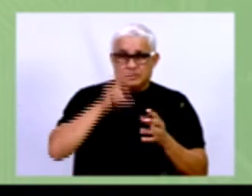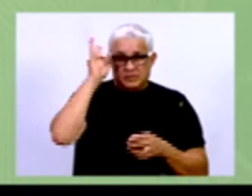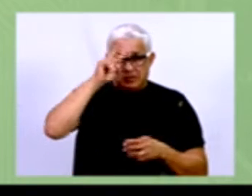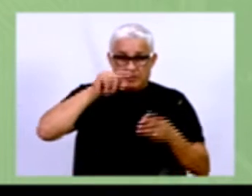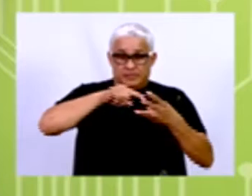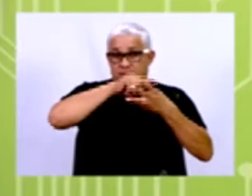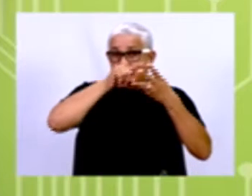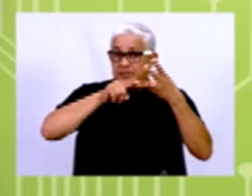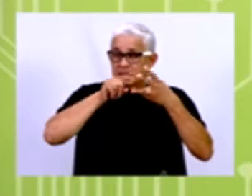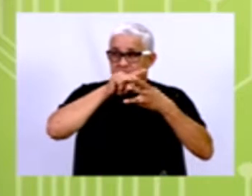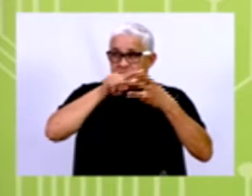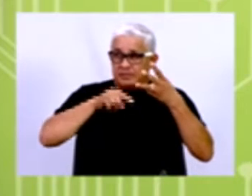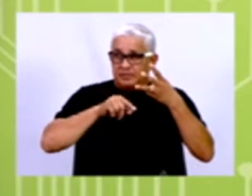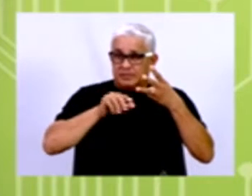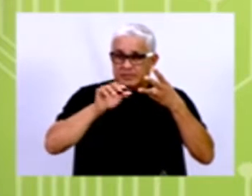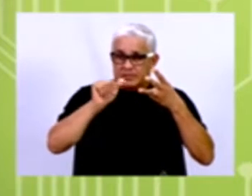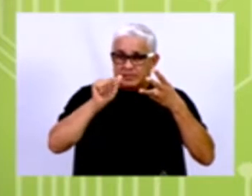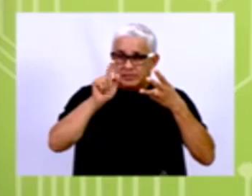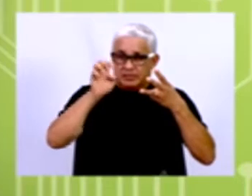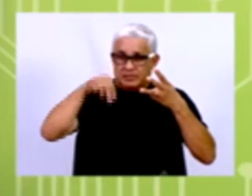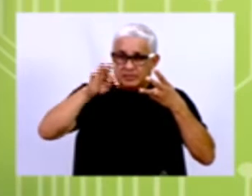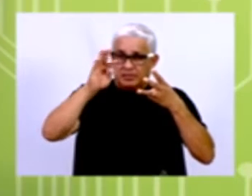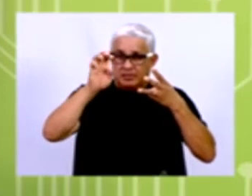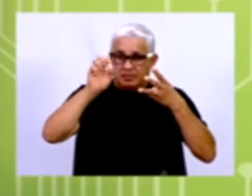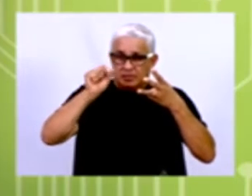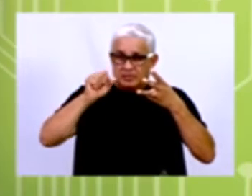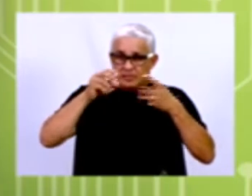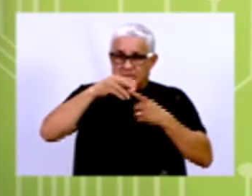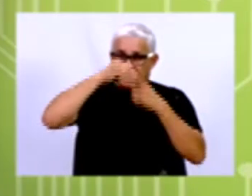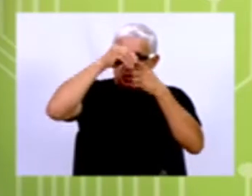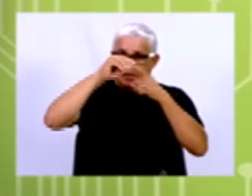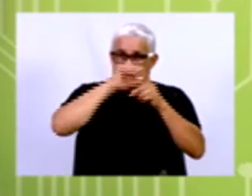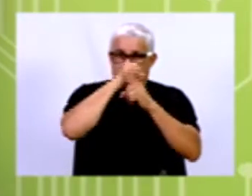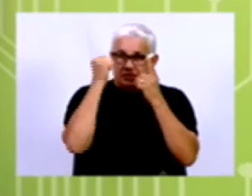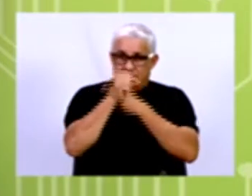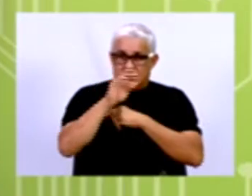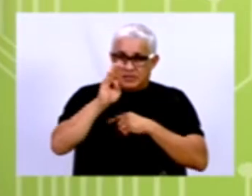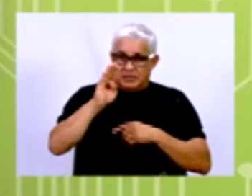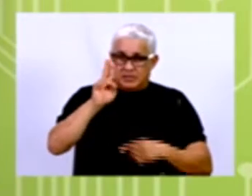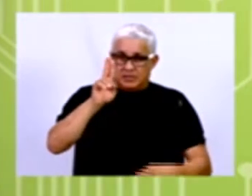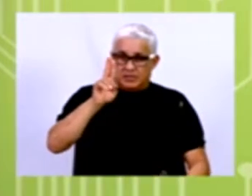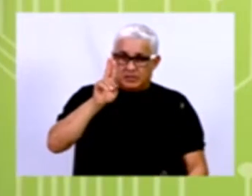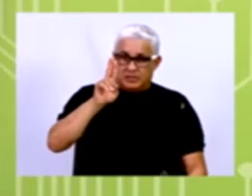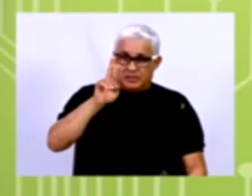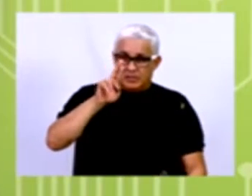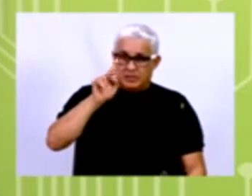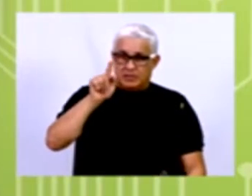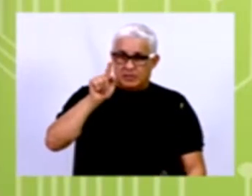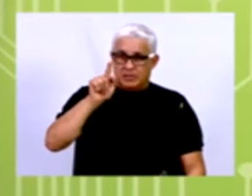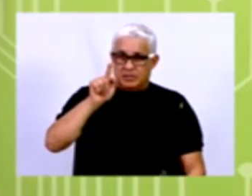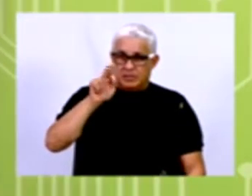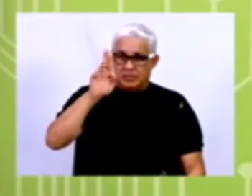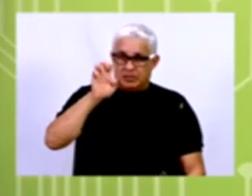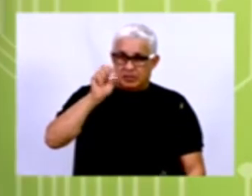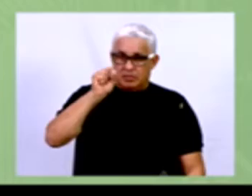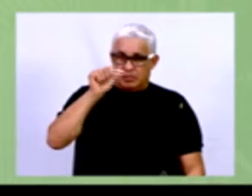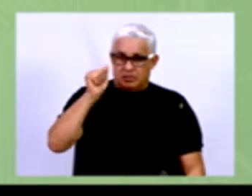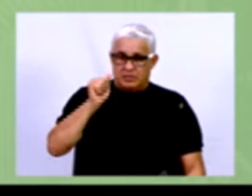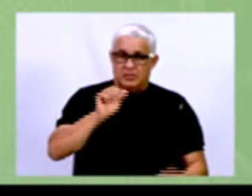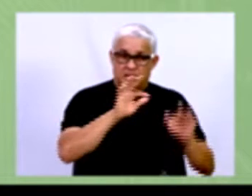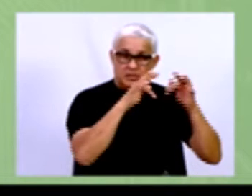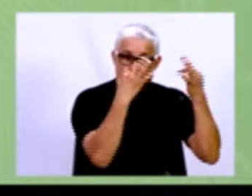três agentes, atores principais da sociedade burguesa, do Ricardo? Então, vai estar lá as famílias,